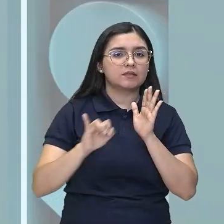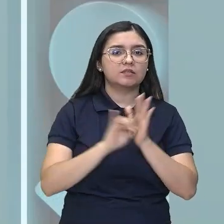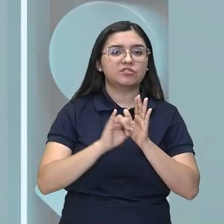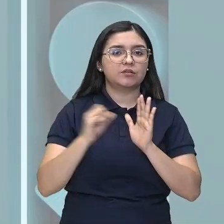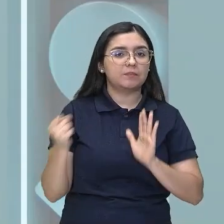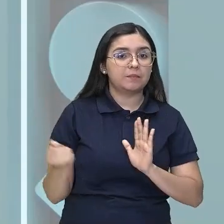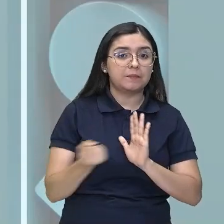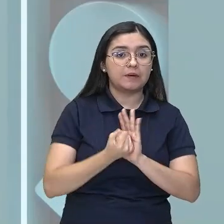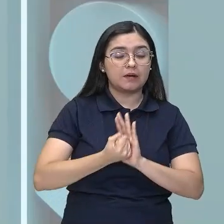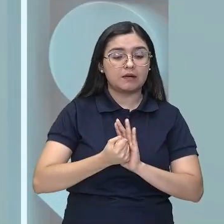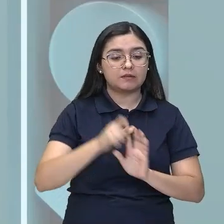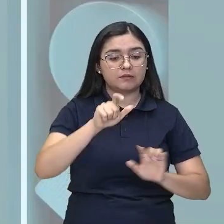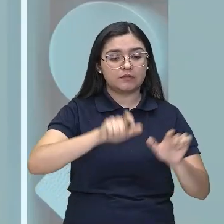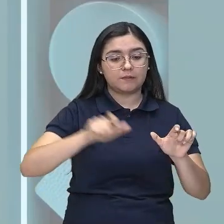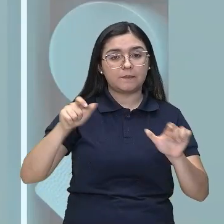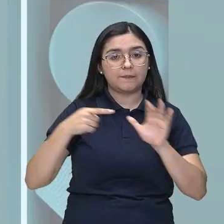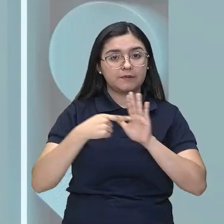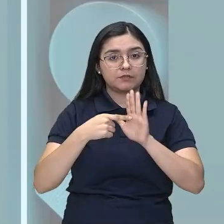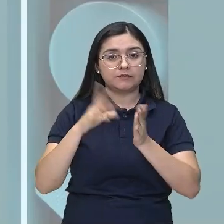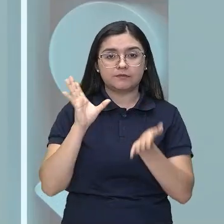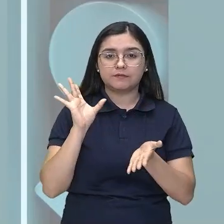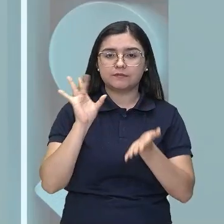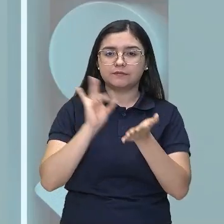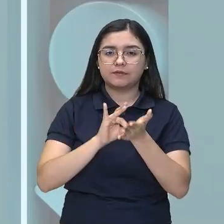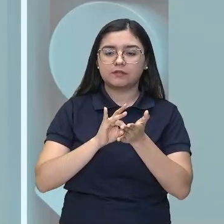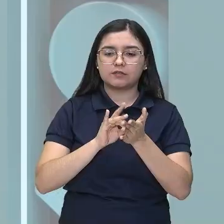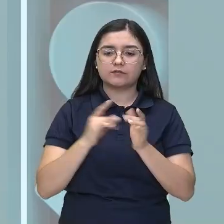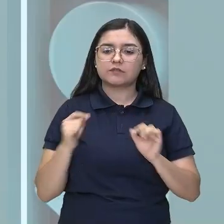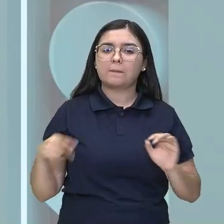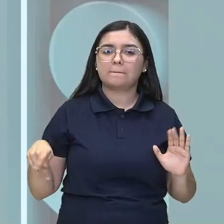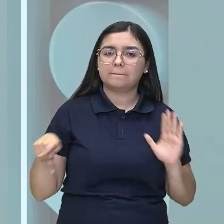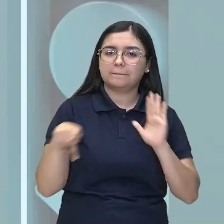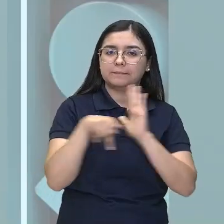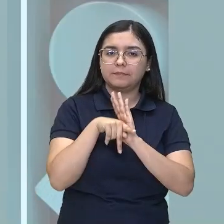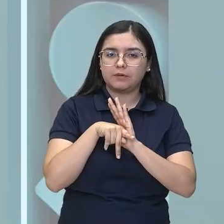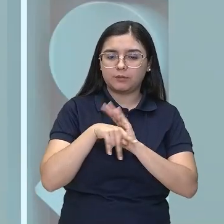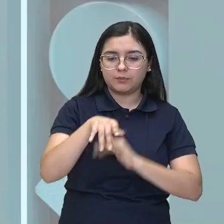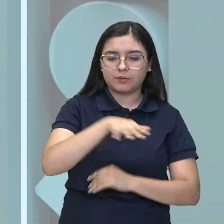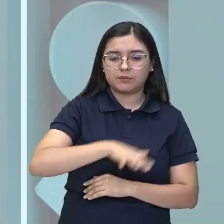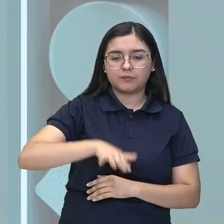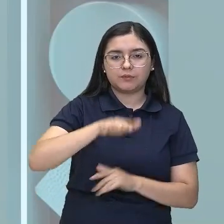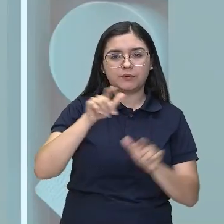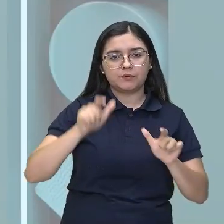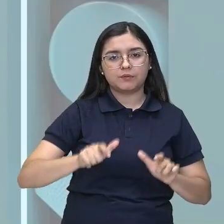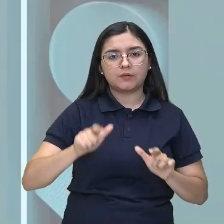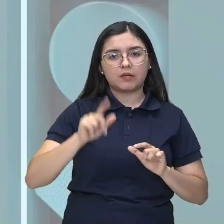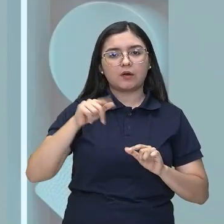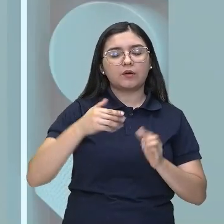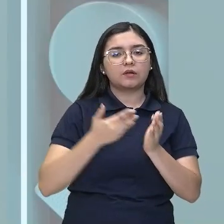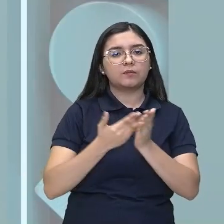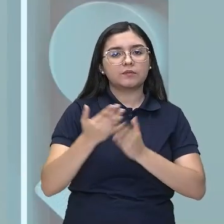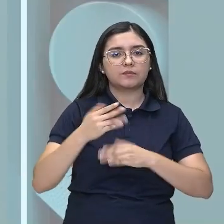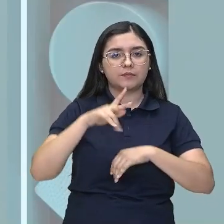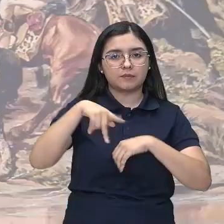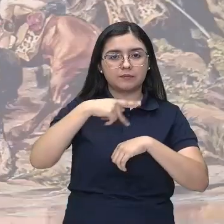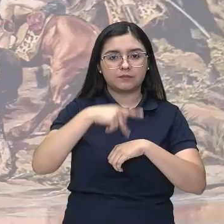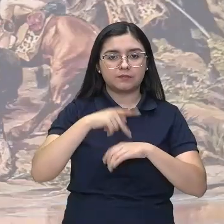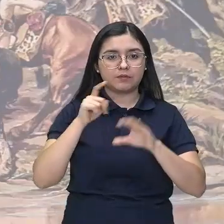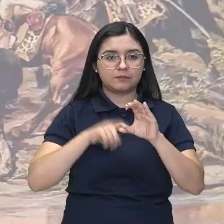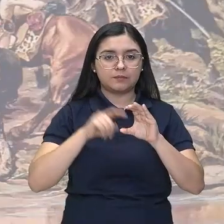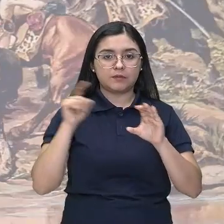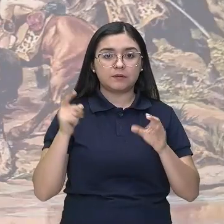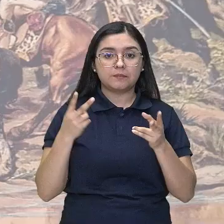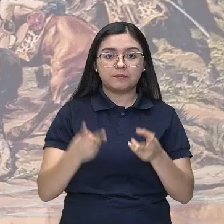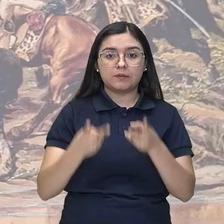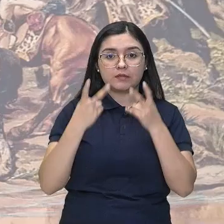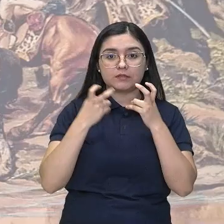você possa mostrar o que de fato é pertencer àquele espaço que vai se estabelecendo como uma nação independente. Observem comigo então